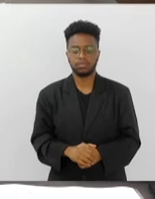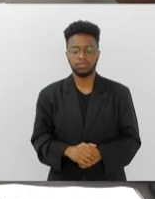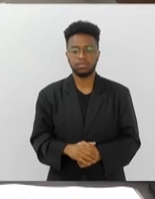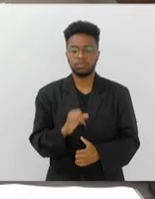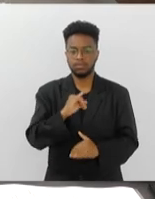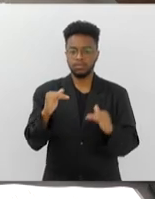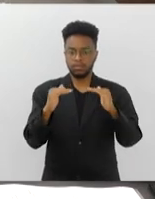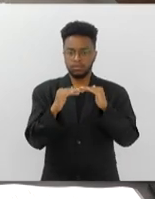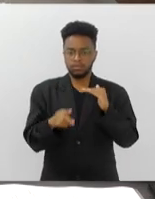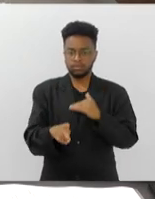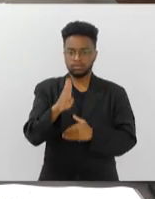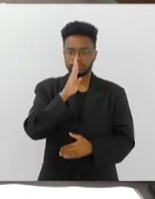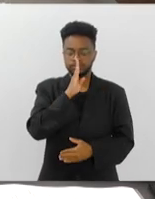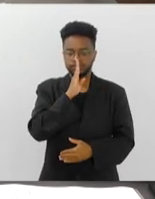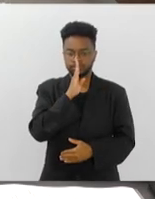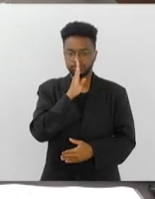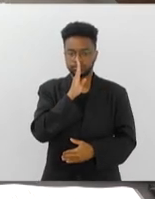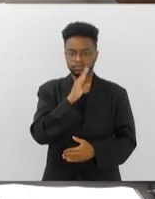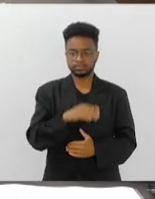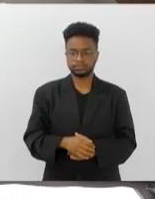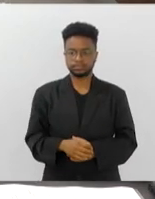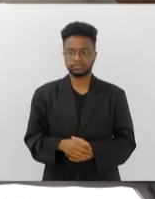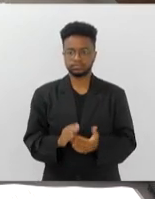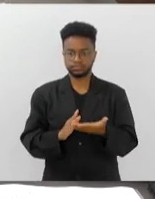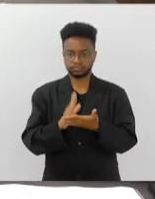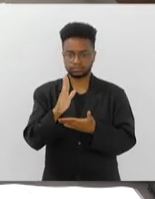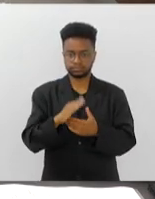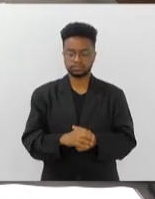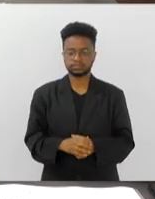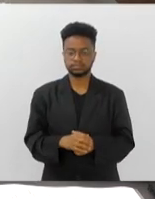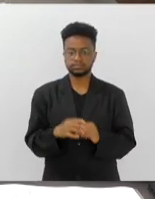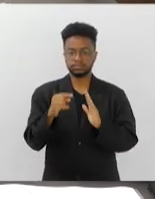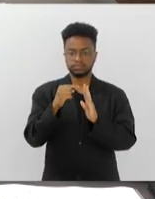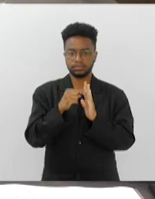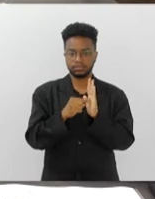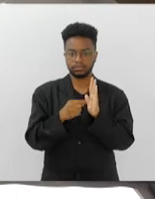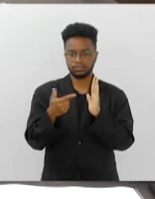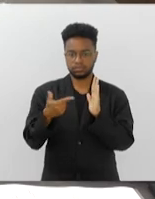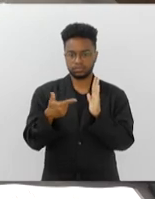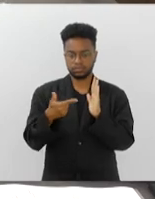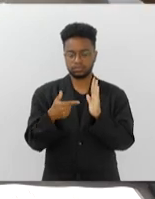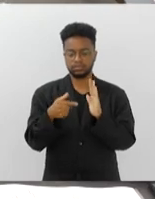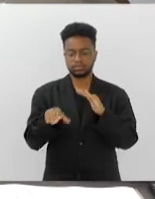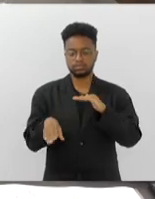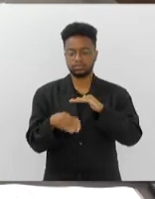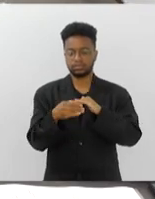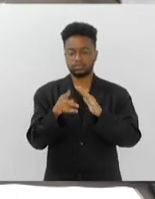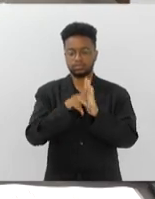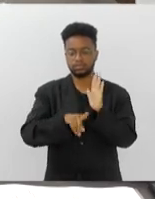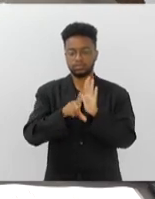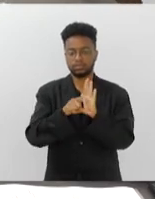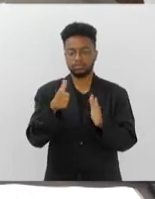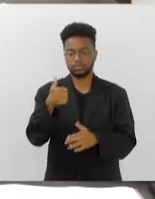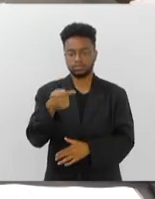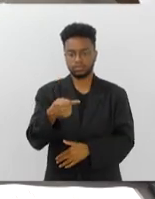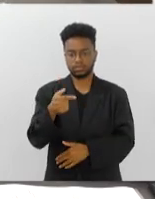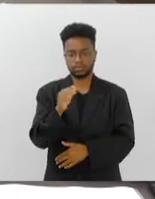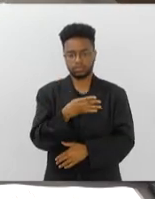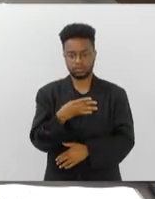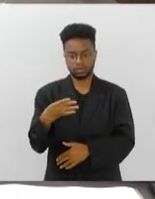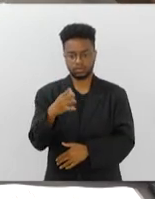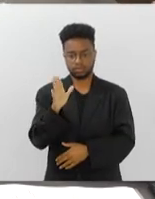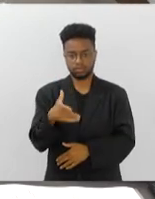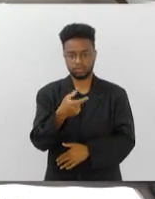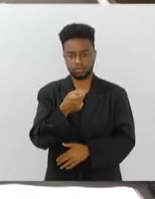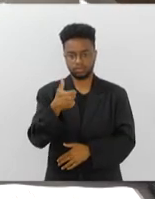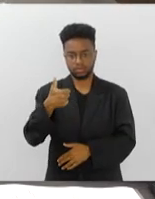Senhores que aprovam, permaneçam em votação. Senhores que aprovam, permaneçam como estão. Aprovado. 2 da pauta. Emendas de plenário ao projeto de lei 1744 de 2012, de